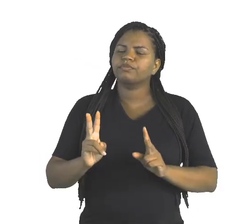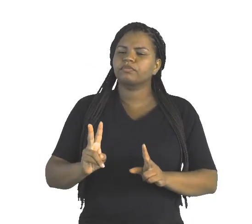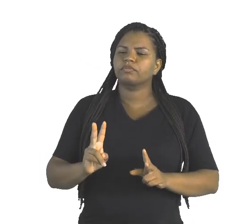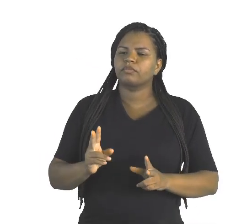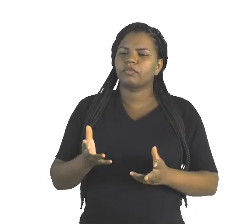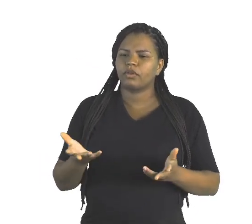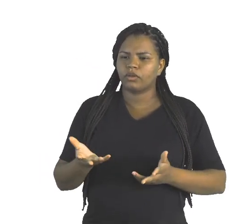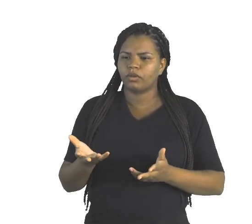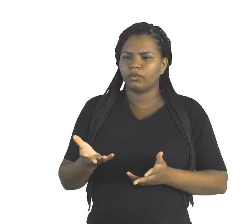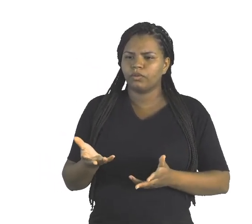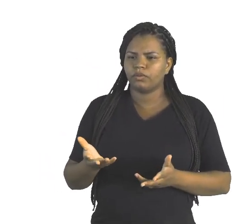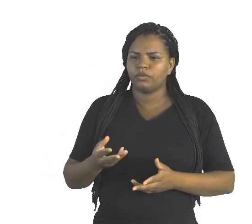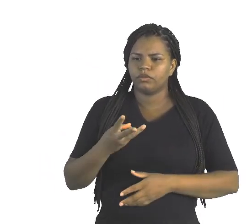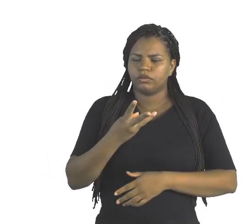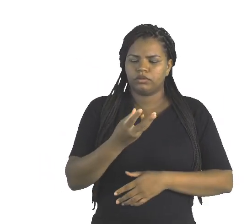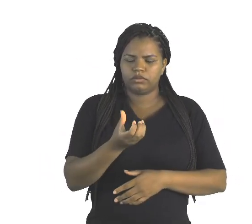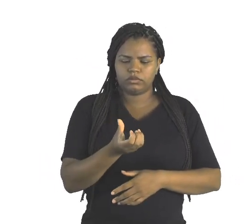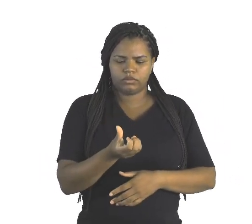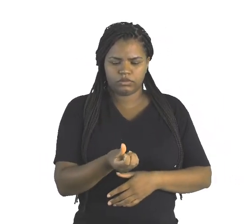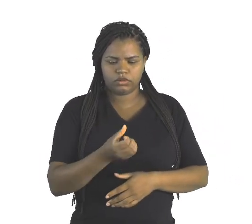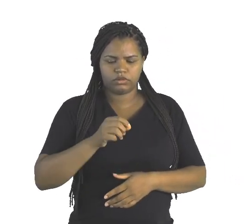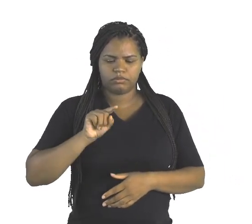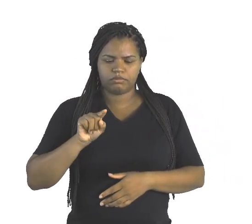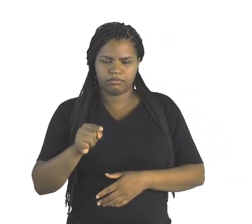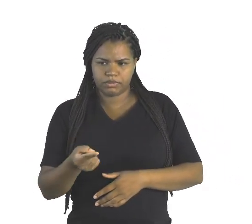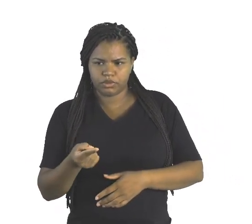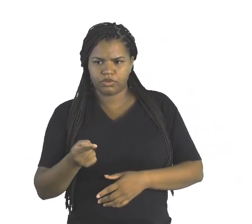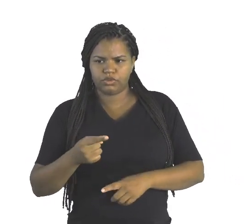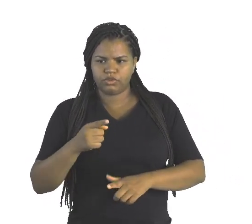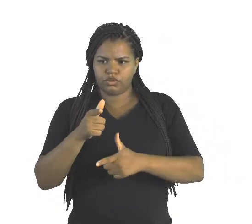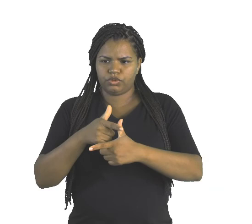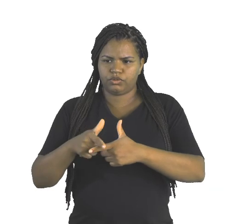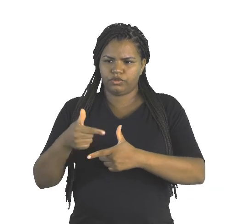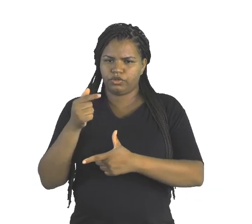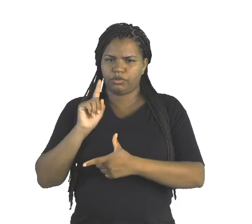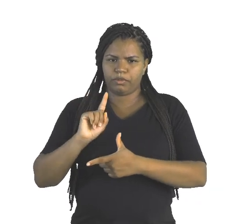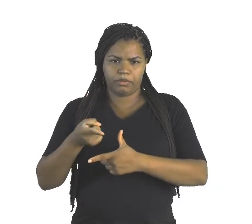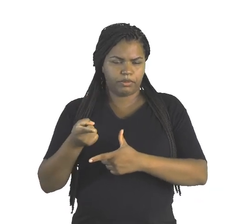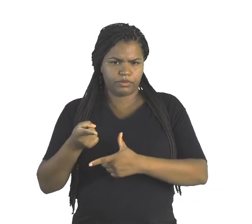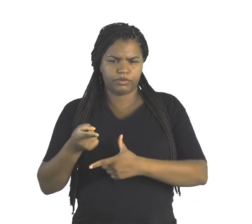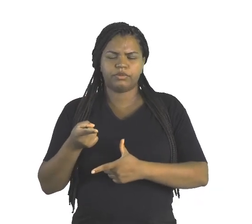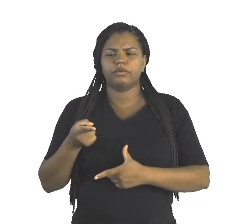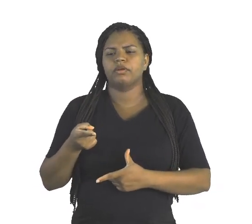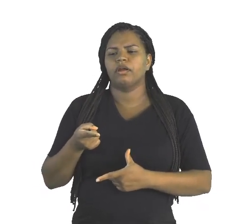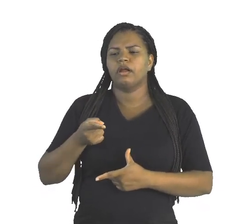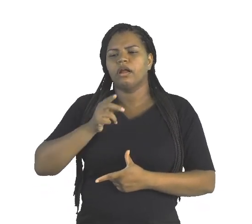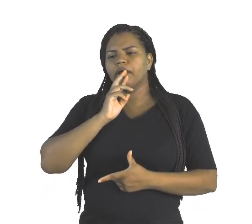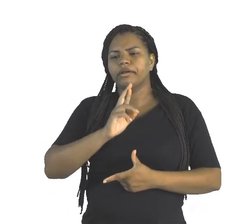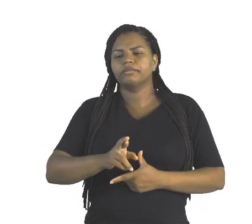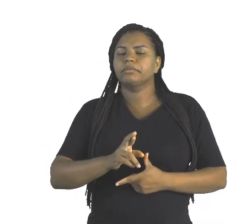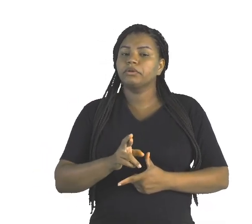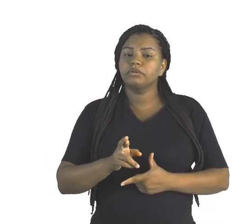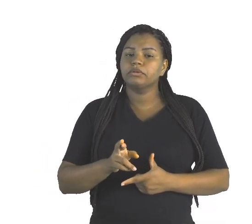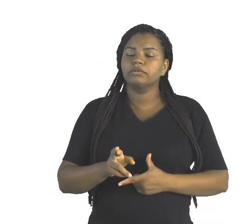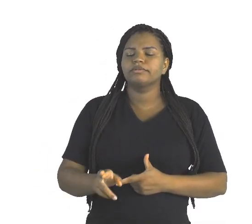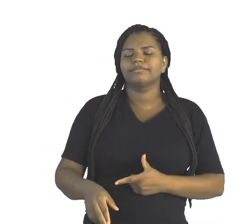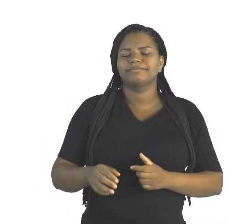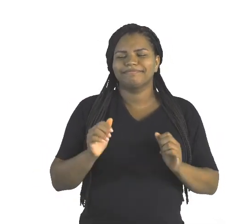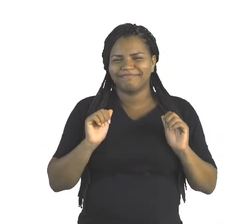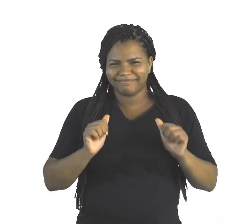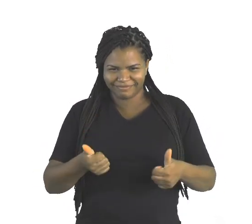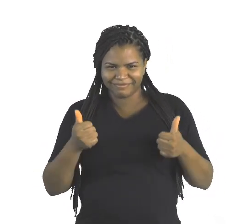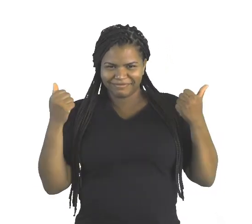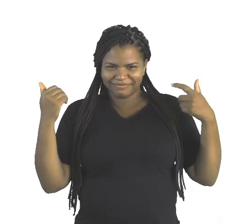forma, 36.000 dividido por 1000. Muito bem, galerinha. Então qual foi a resposta?